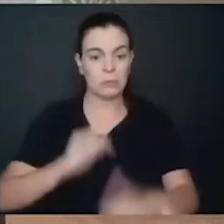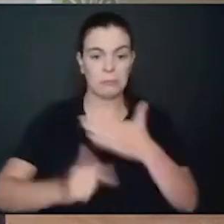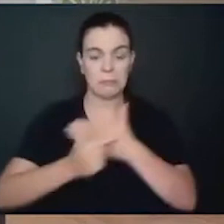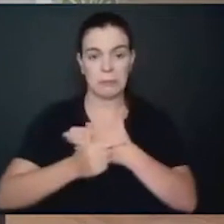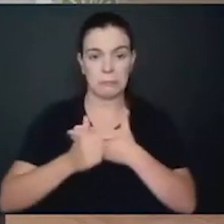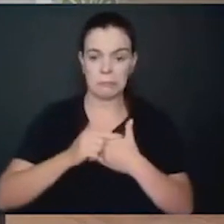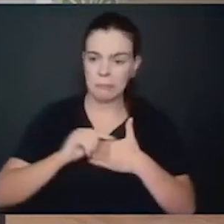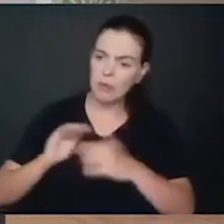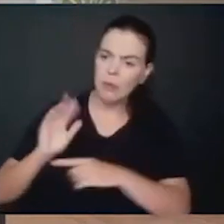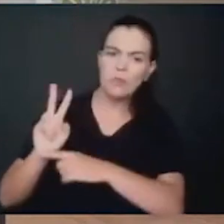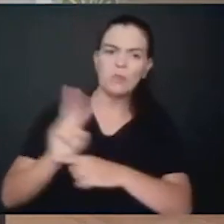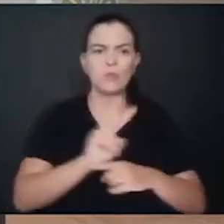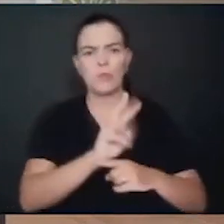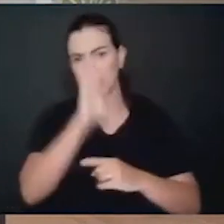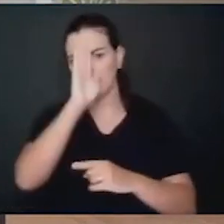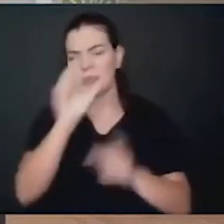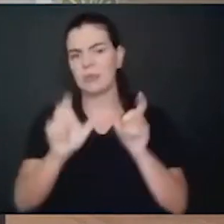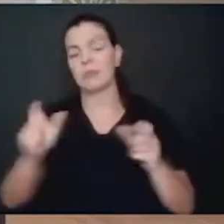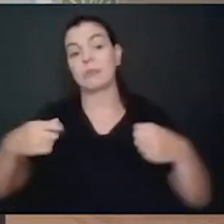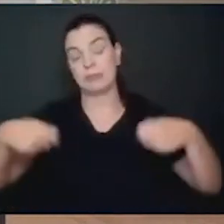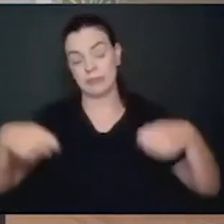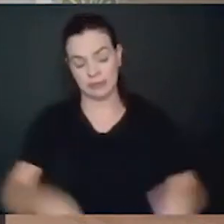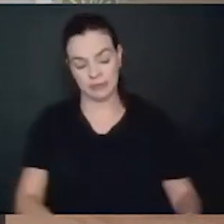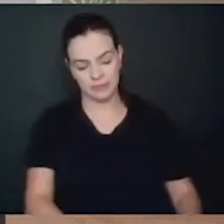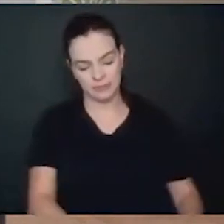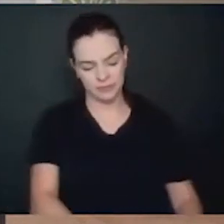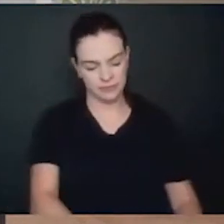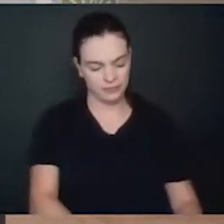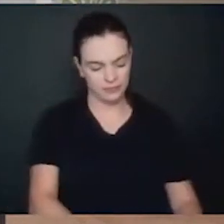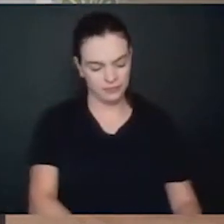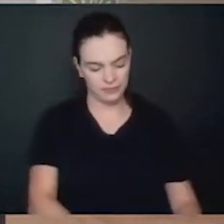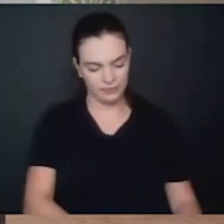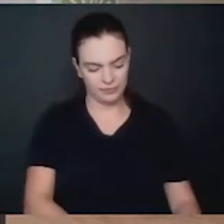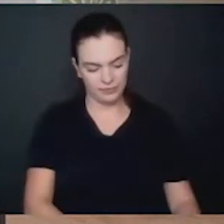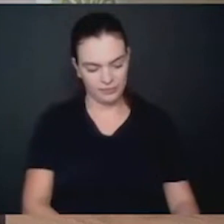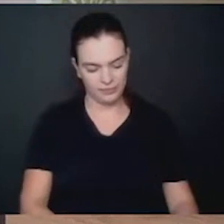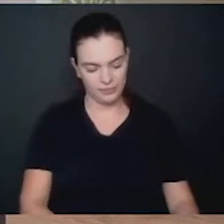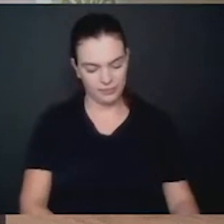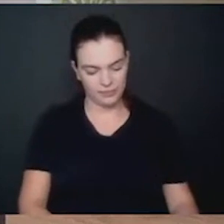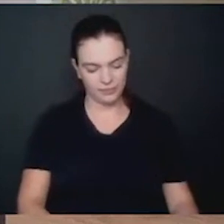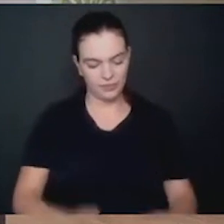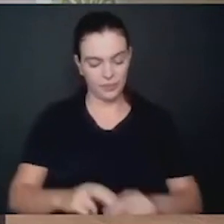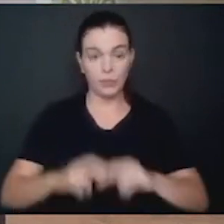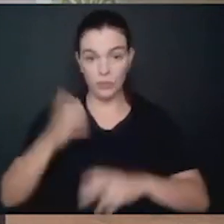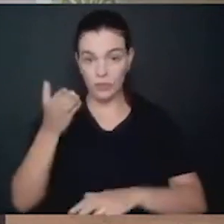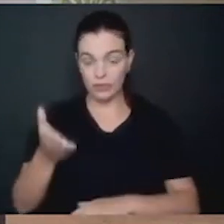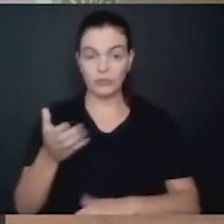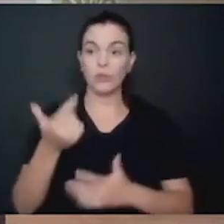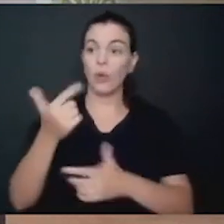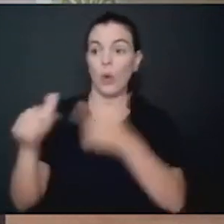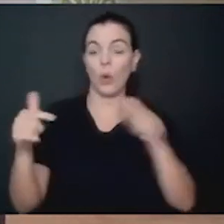mais necessitados então por essas e por outras várias qualidades o Dr Mateus Mós chegou ao cargo de